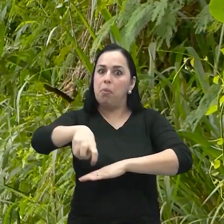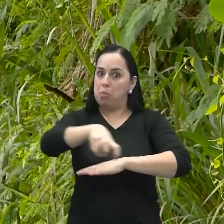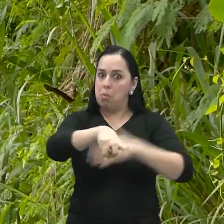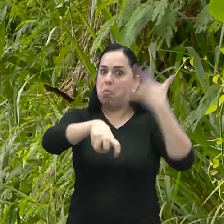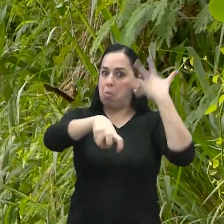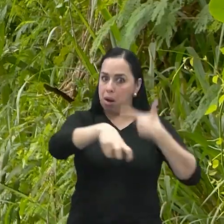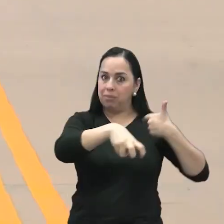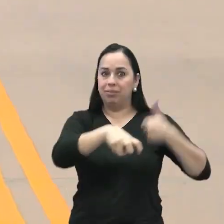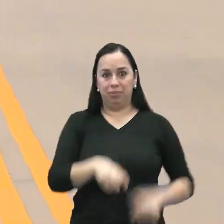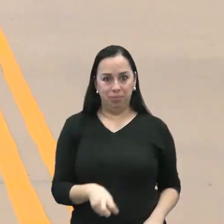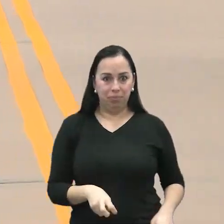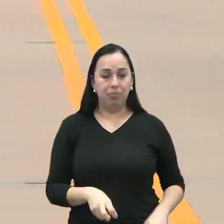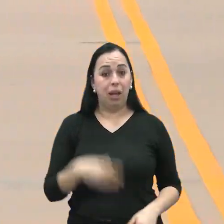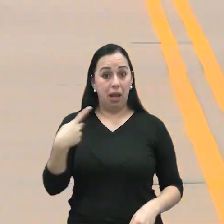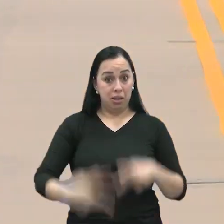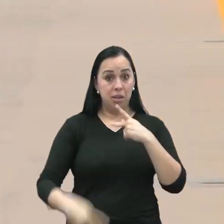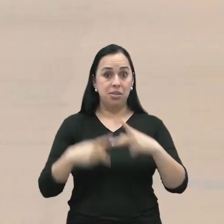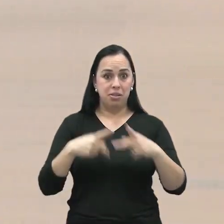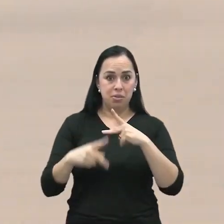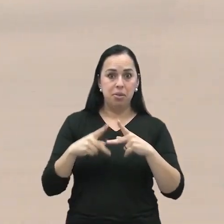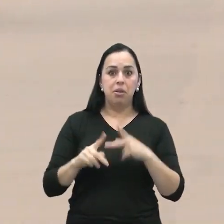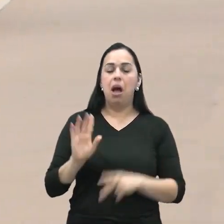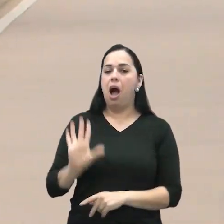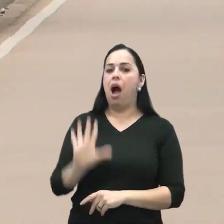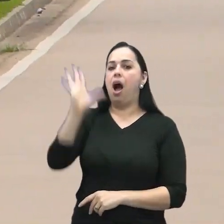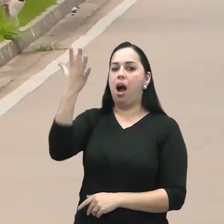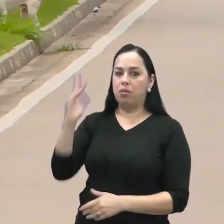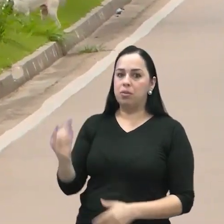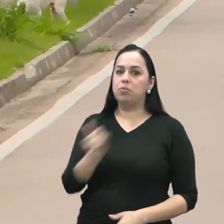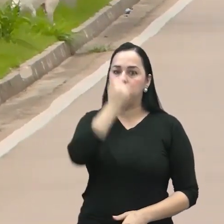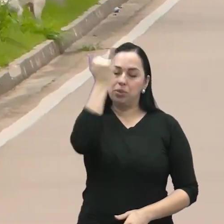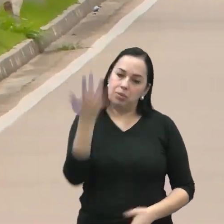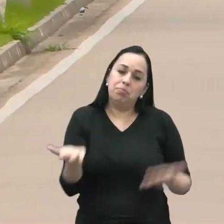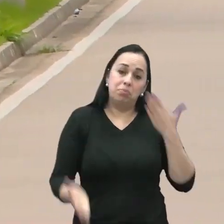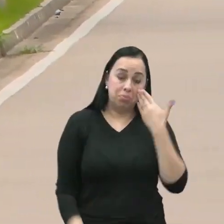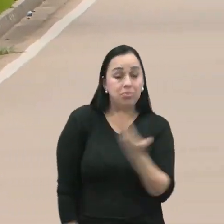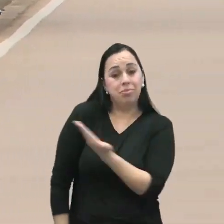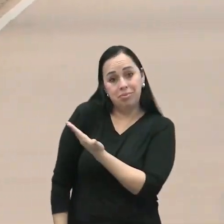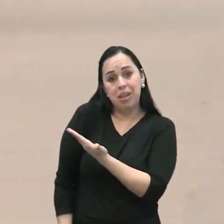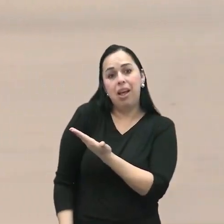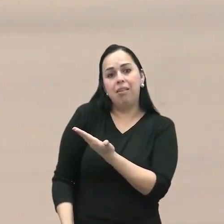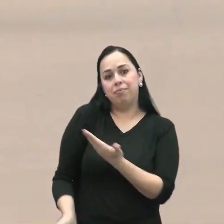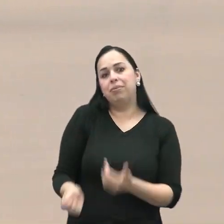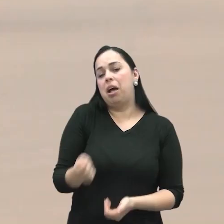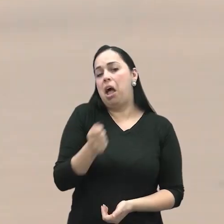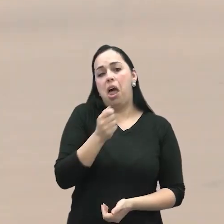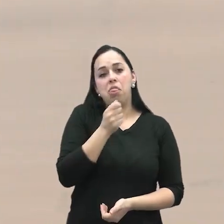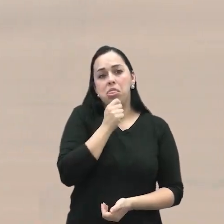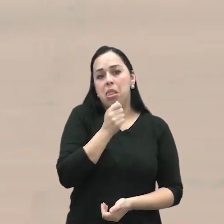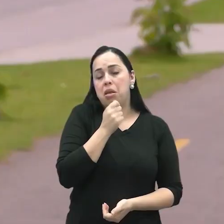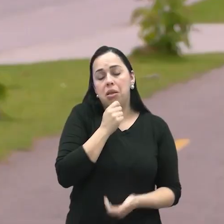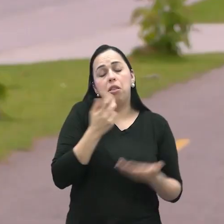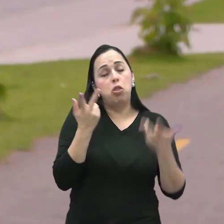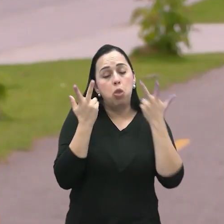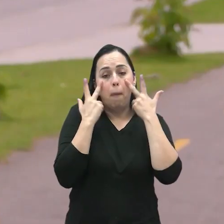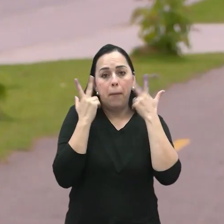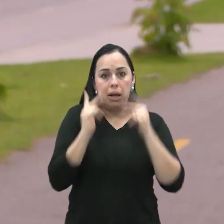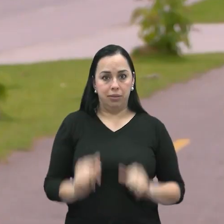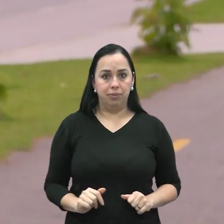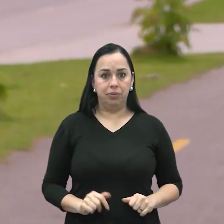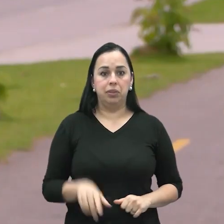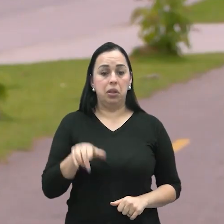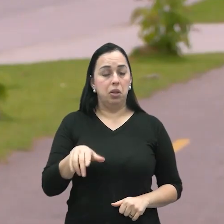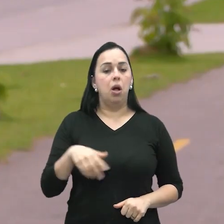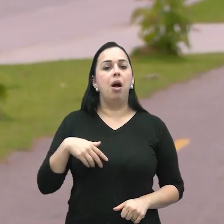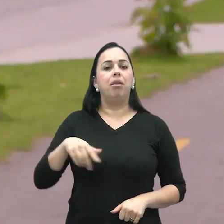lugar para o outro. Em São José, casos de animais atravessando a pista ainda são comuns. Os mais comuns